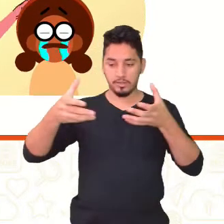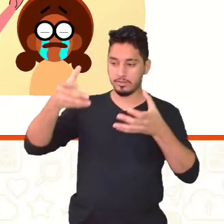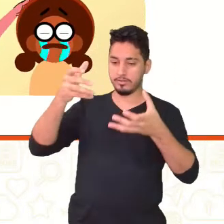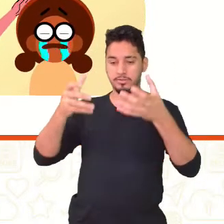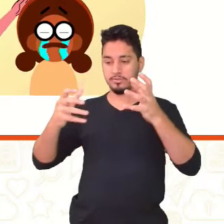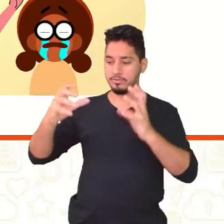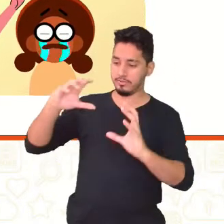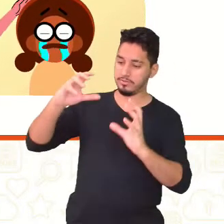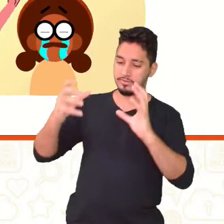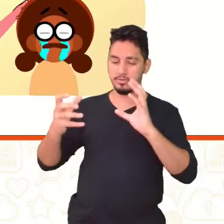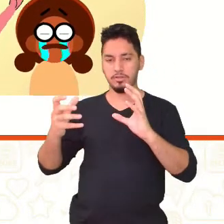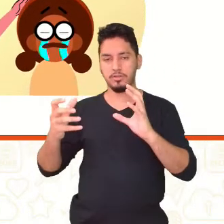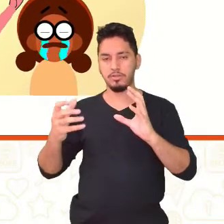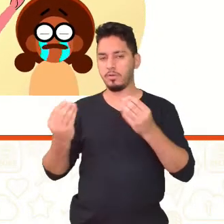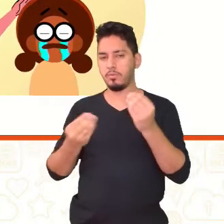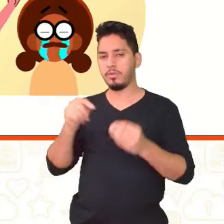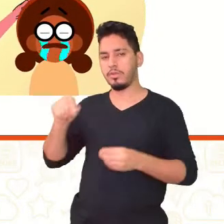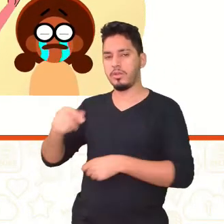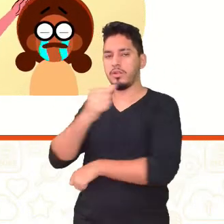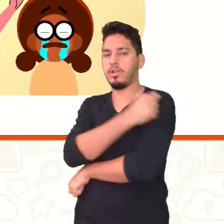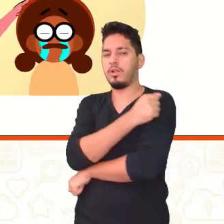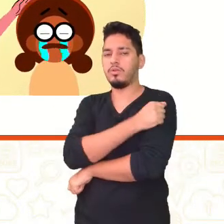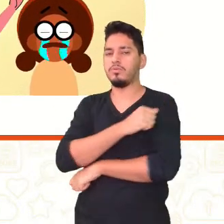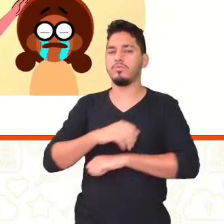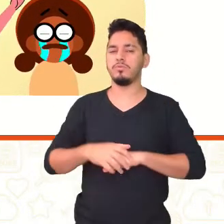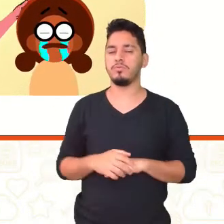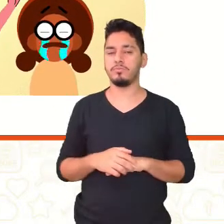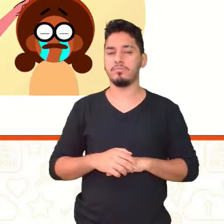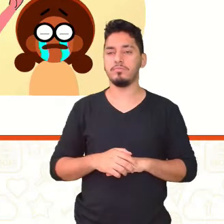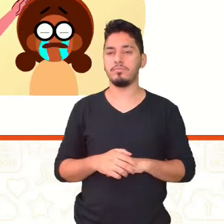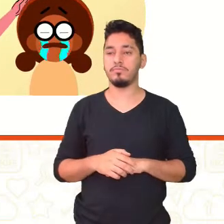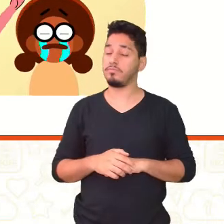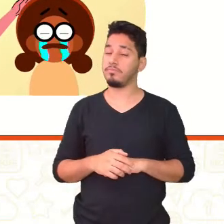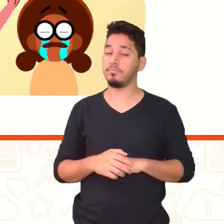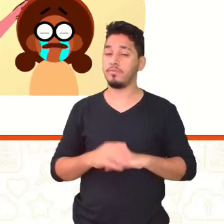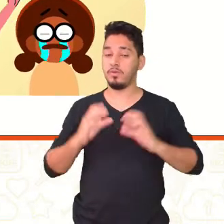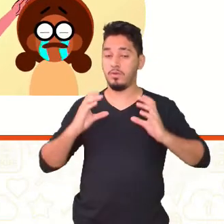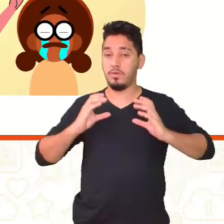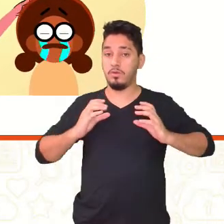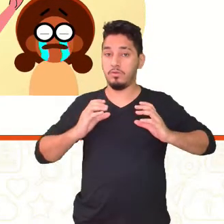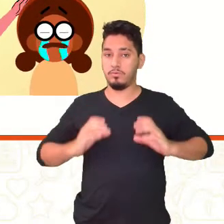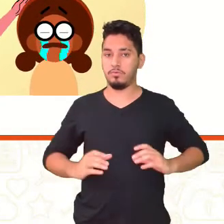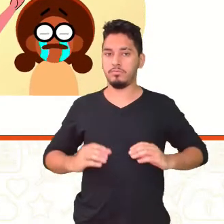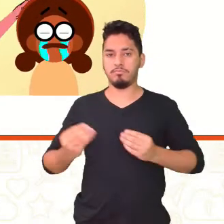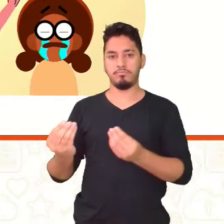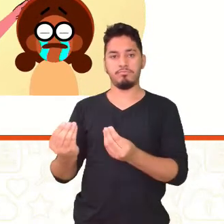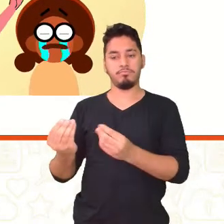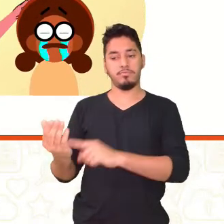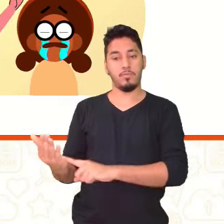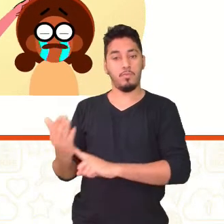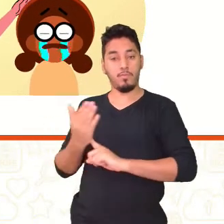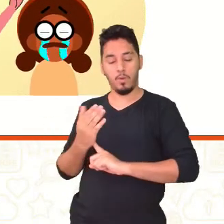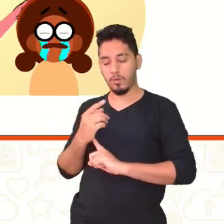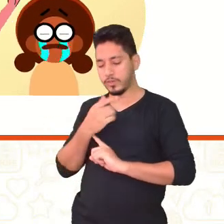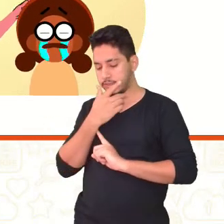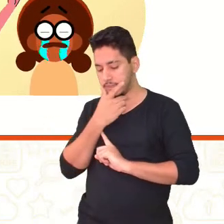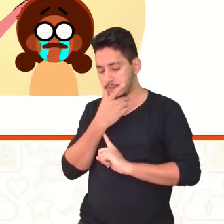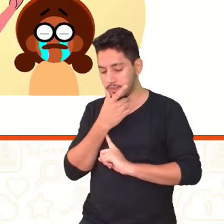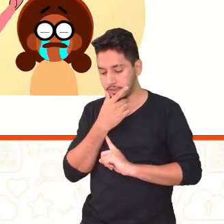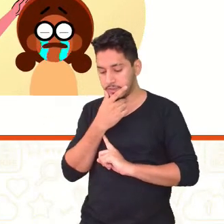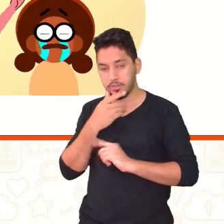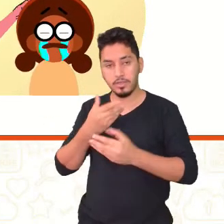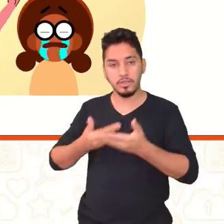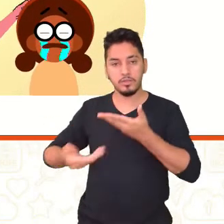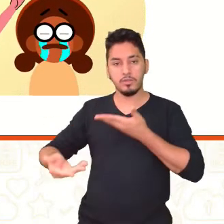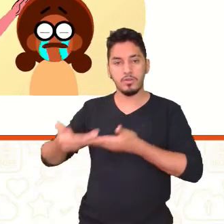está sendo apresentado, com a atividade em si, né? Então, os comportamentos evidenciam para a gente essa troca,